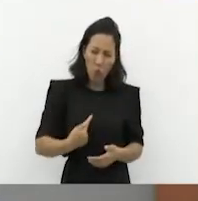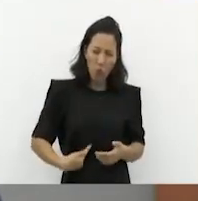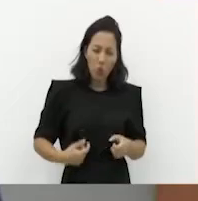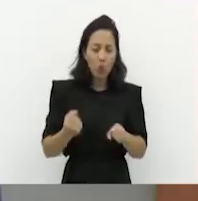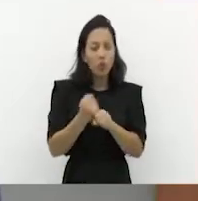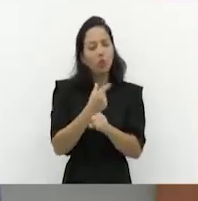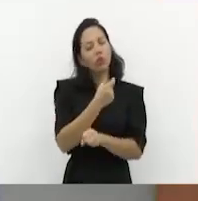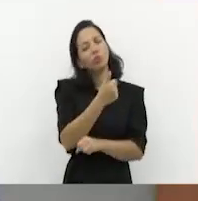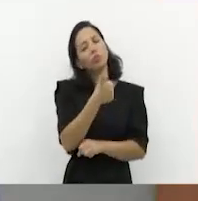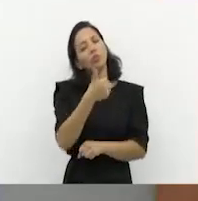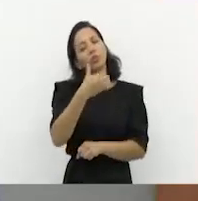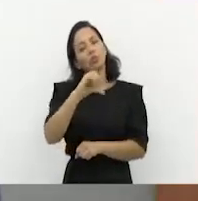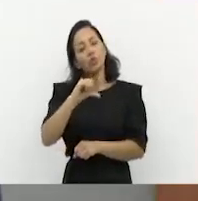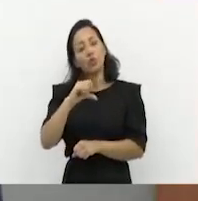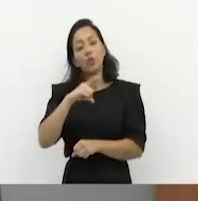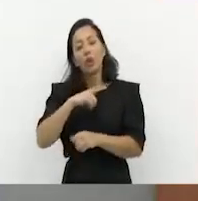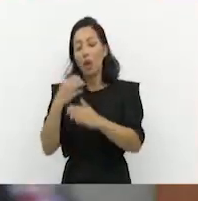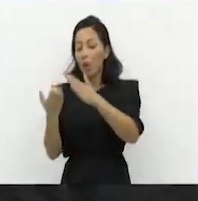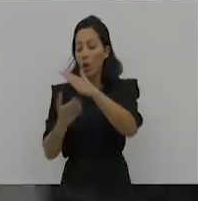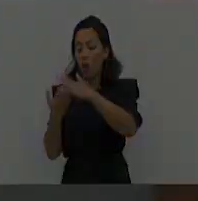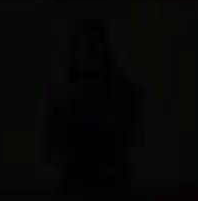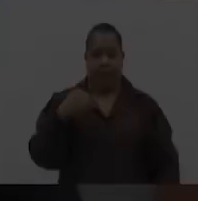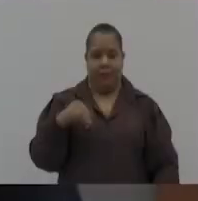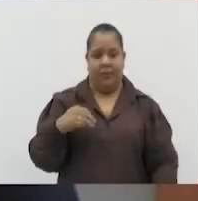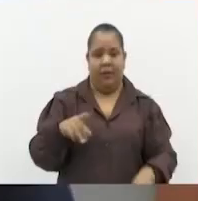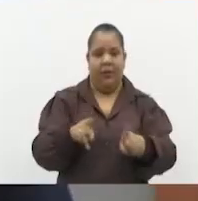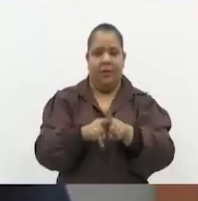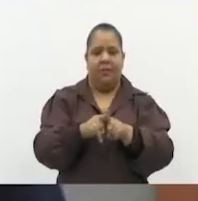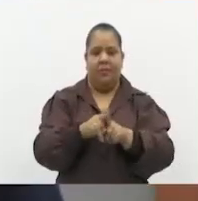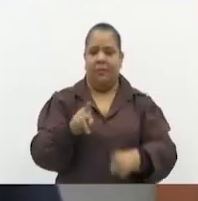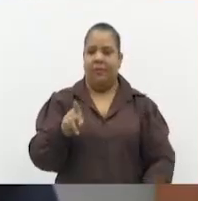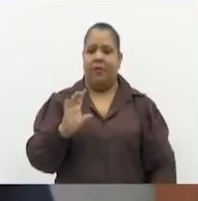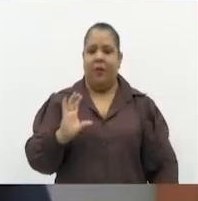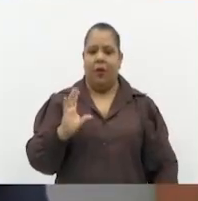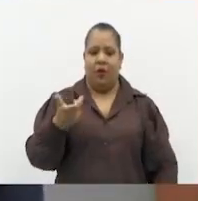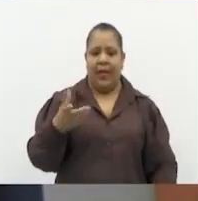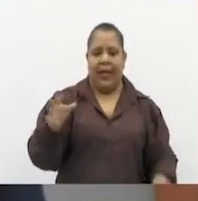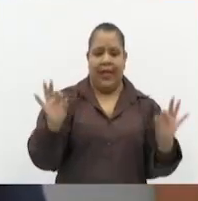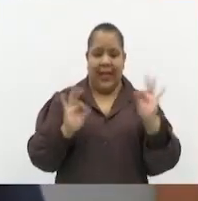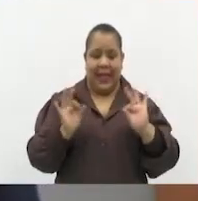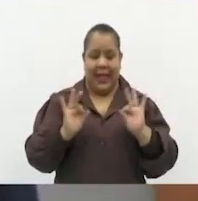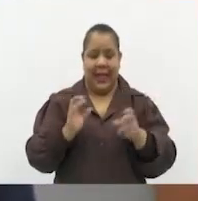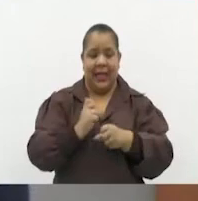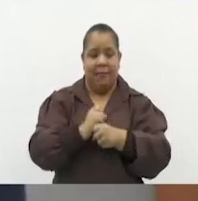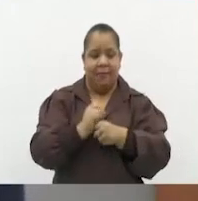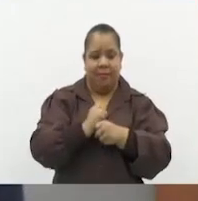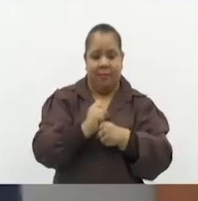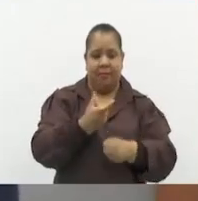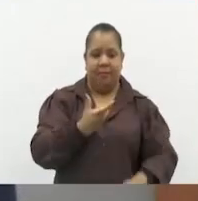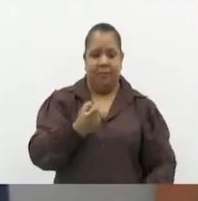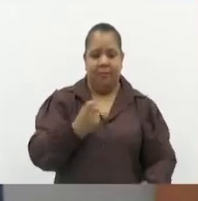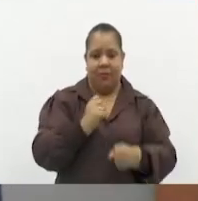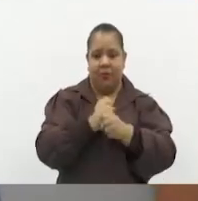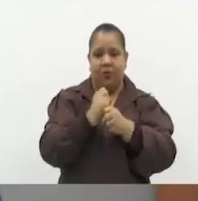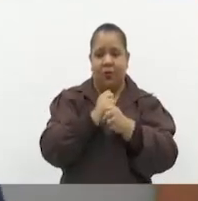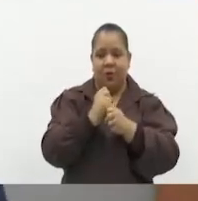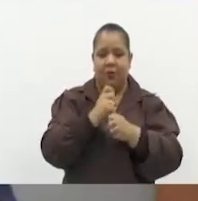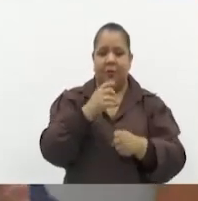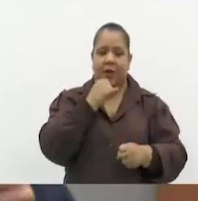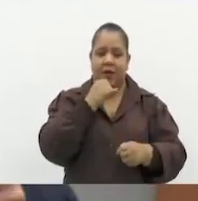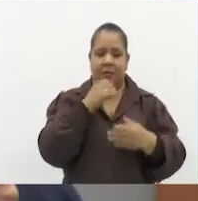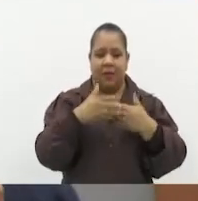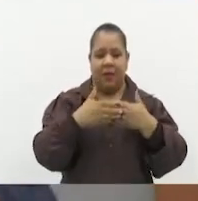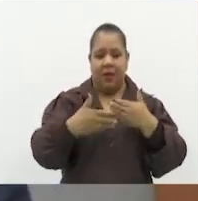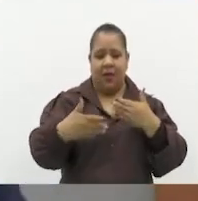2019 para a realização de concurso público na saúde, o que não acontece há mais de 20 anos,